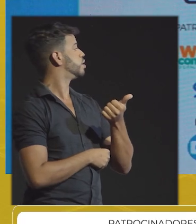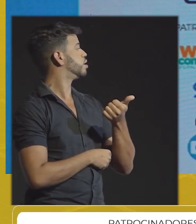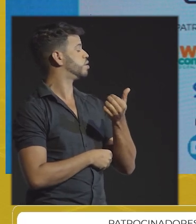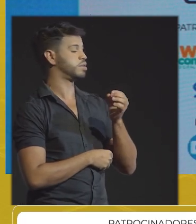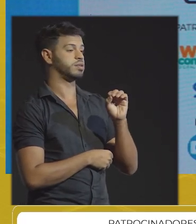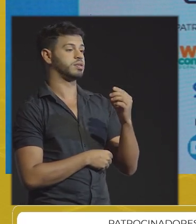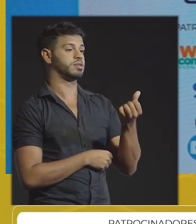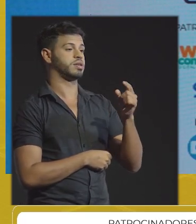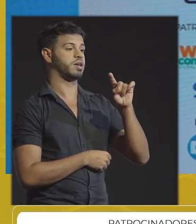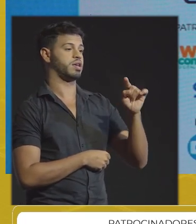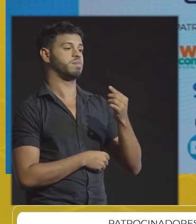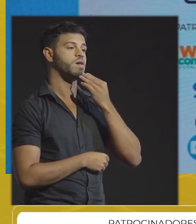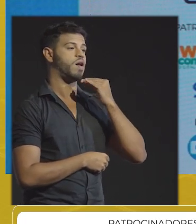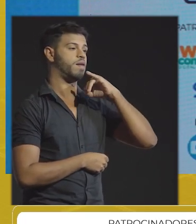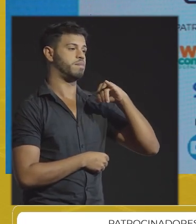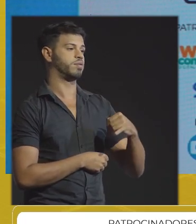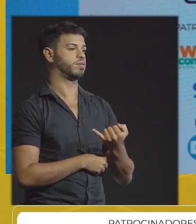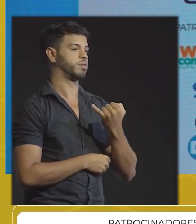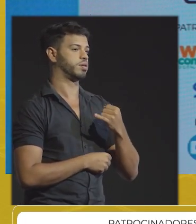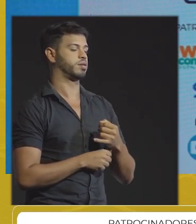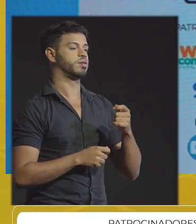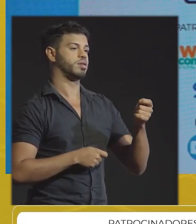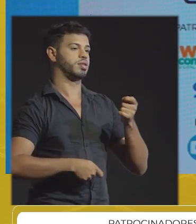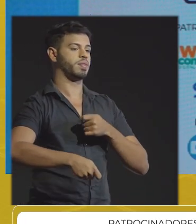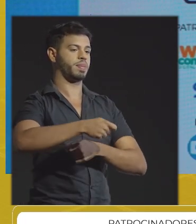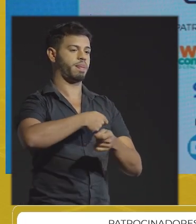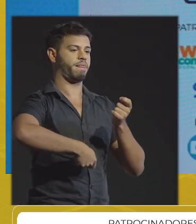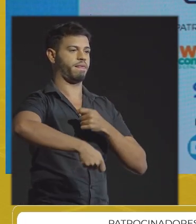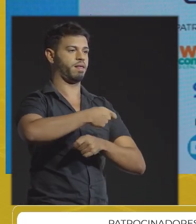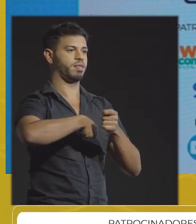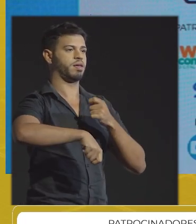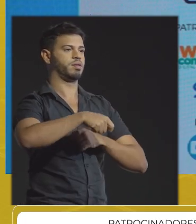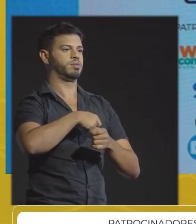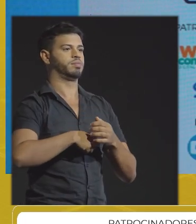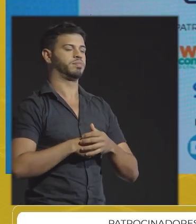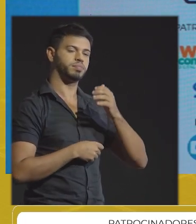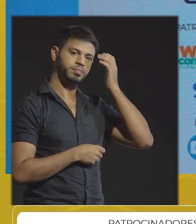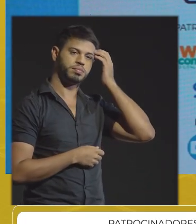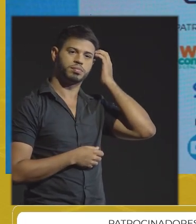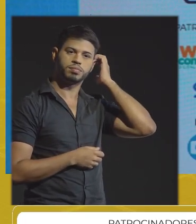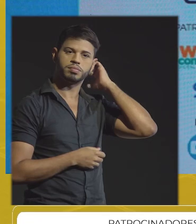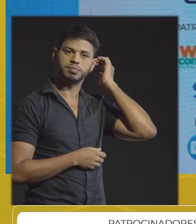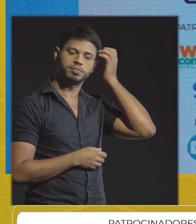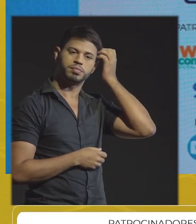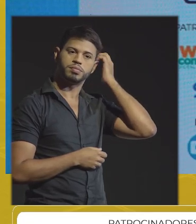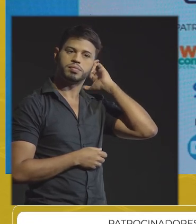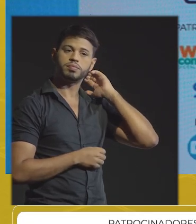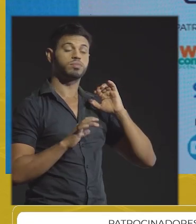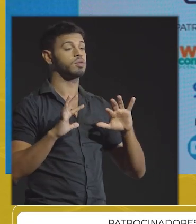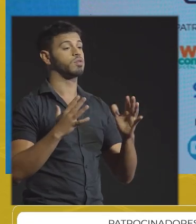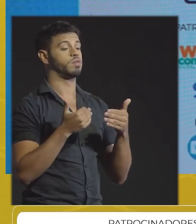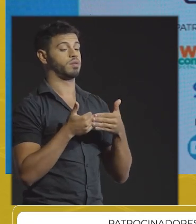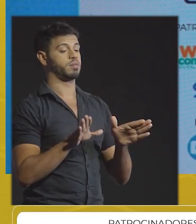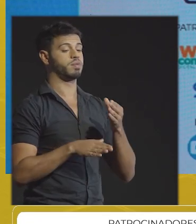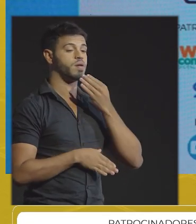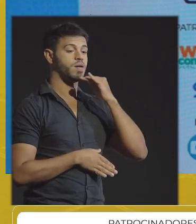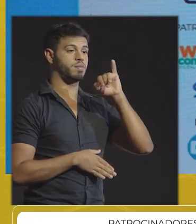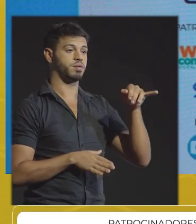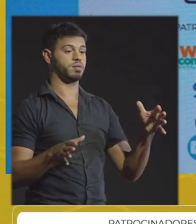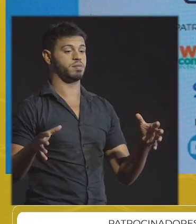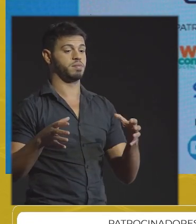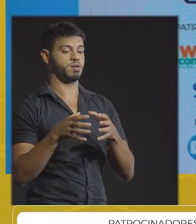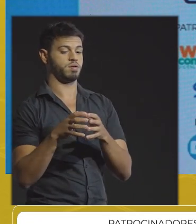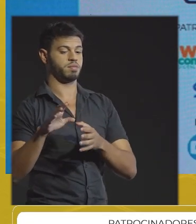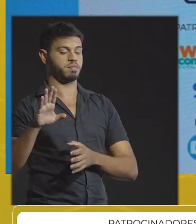novas oportunidades de Negócios em projetos de autoprodução né E quando abri para grupo